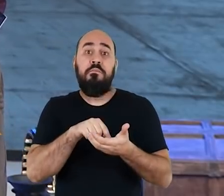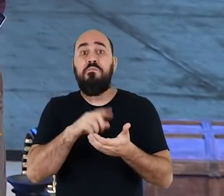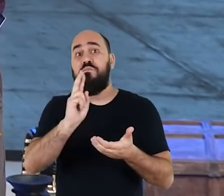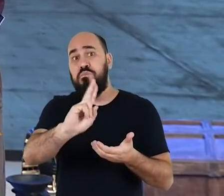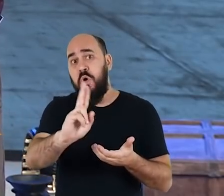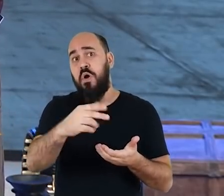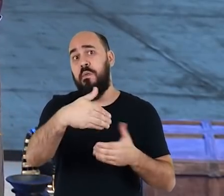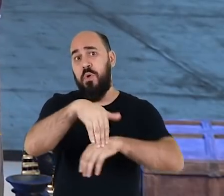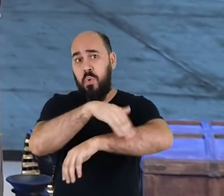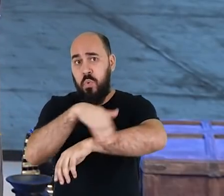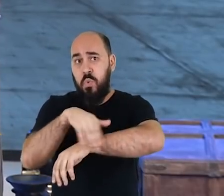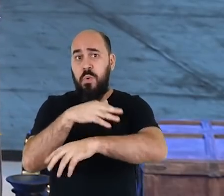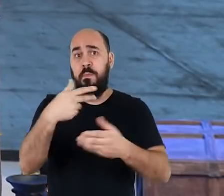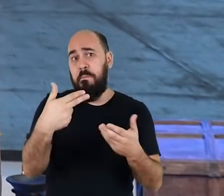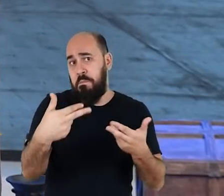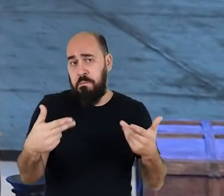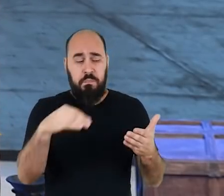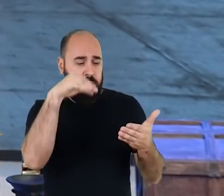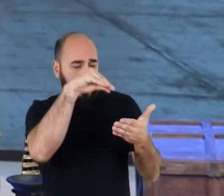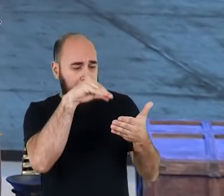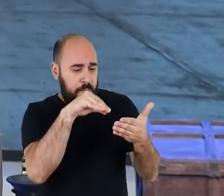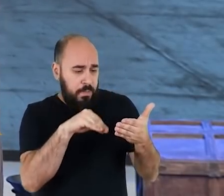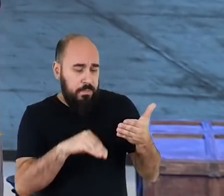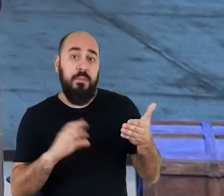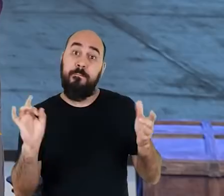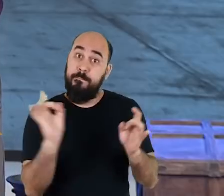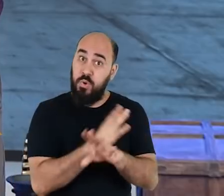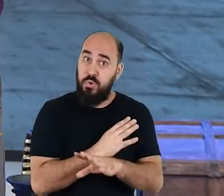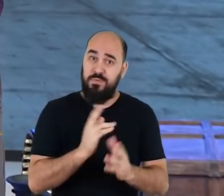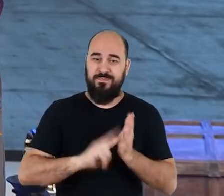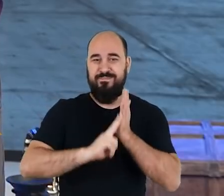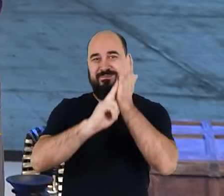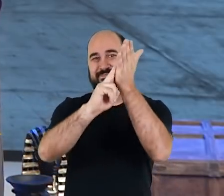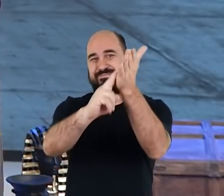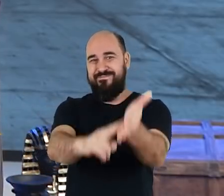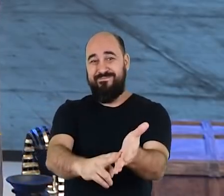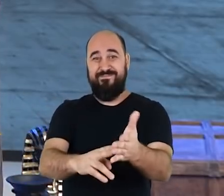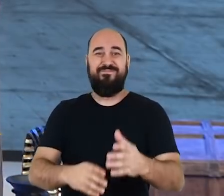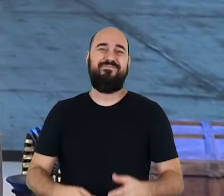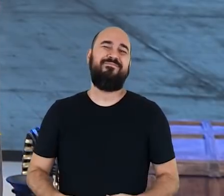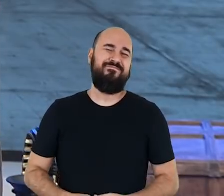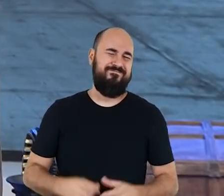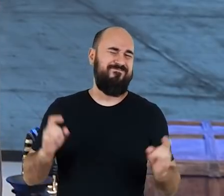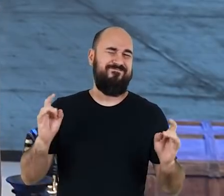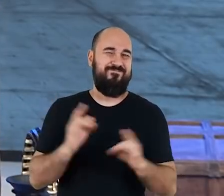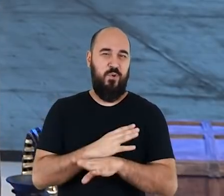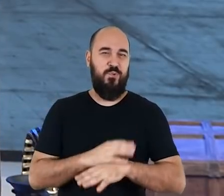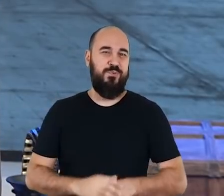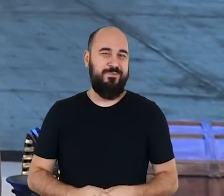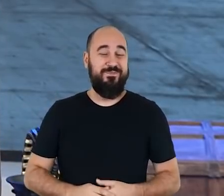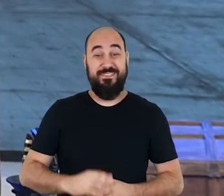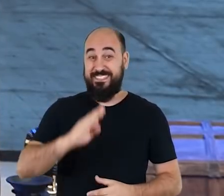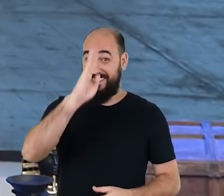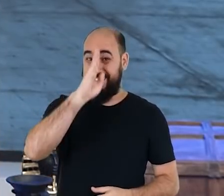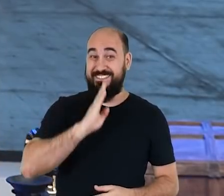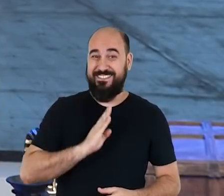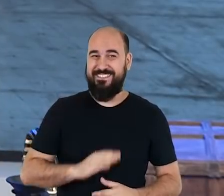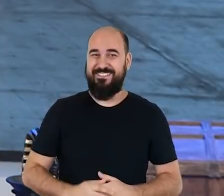vai precisar preencher um pequeno cadastro e em poucos dias o guia chegará em sua casa completamente de